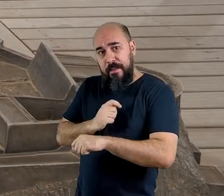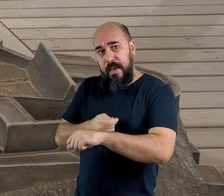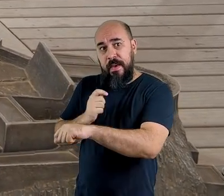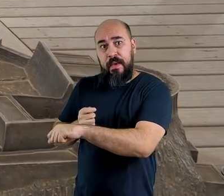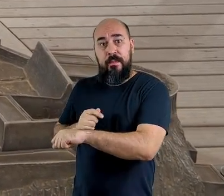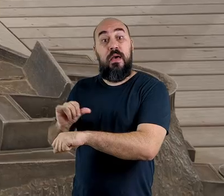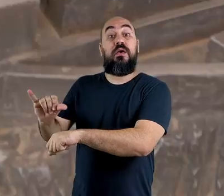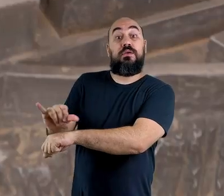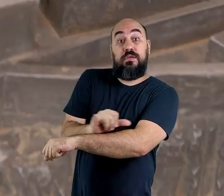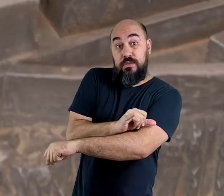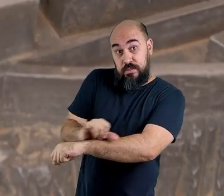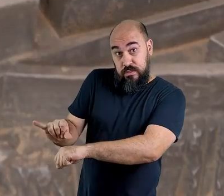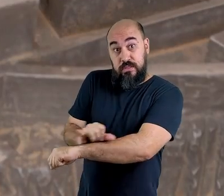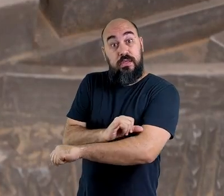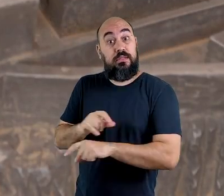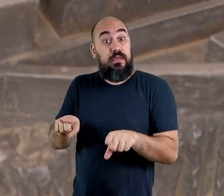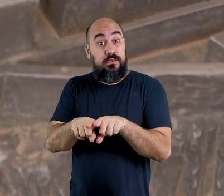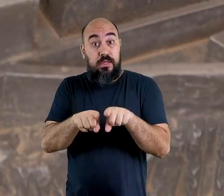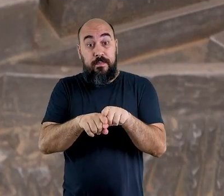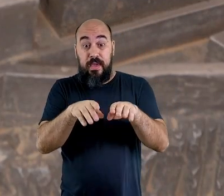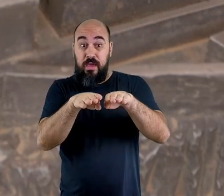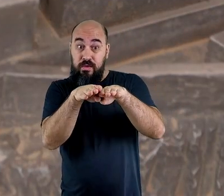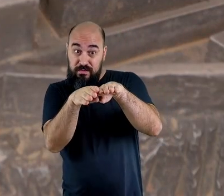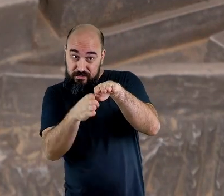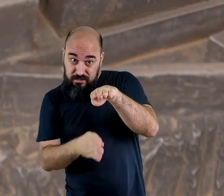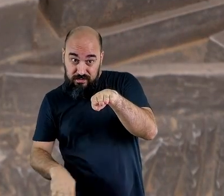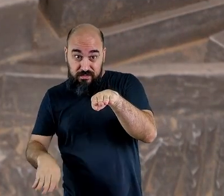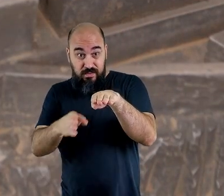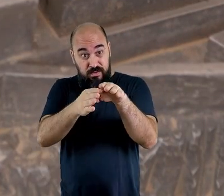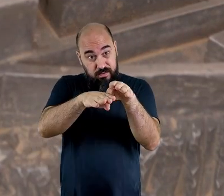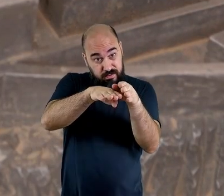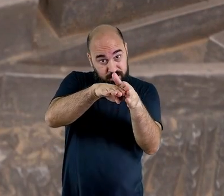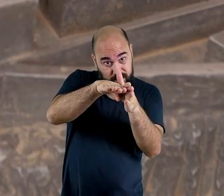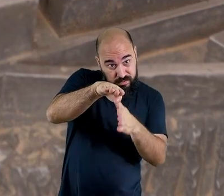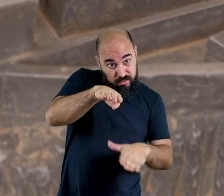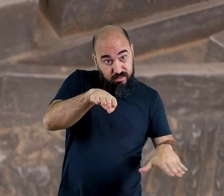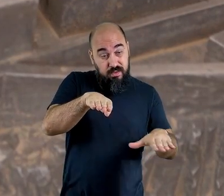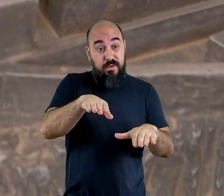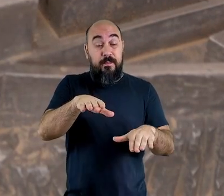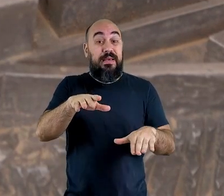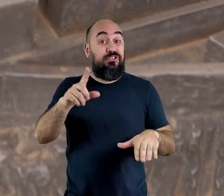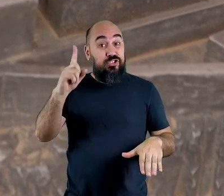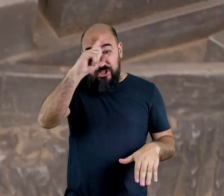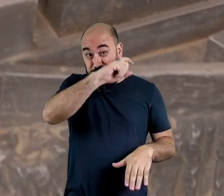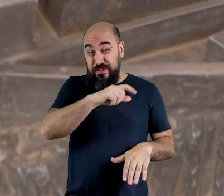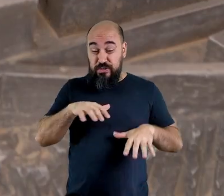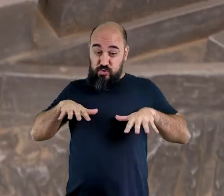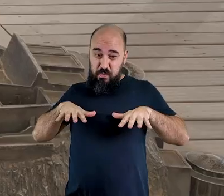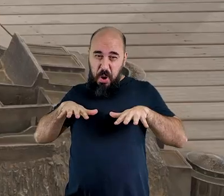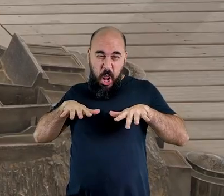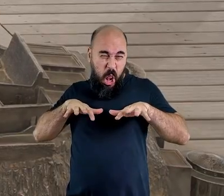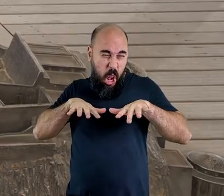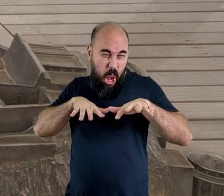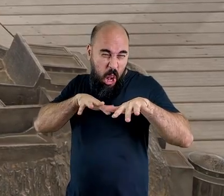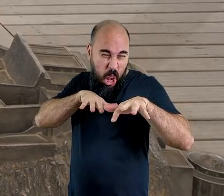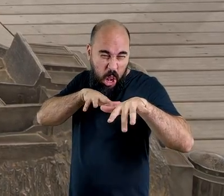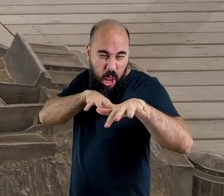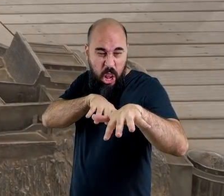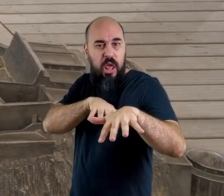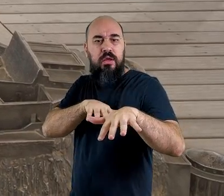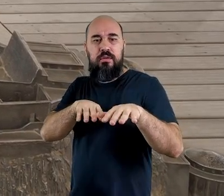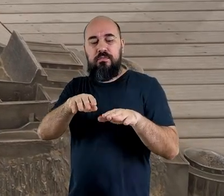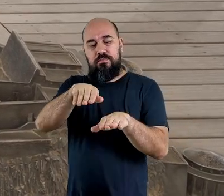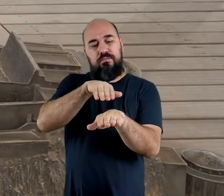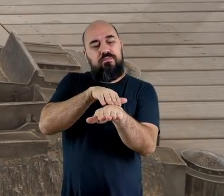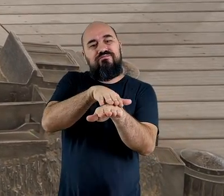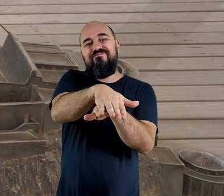as salas do palácio, fizeram também uma espécie de fosso, dificultando a entrada de um grande contingente de pessoas até o